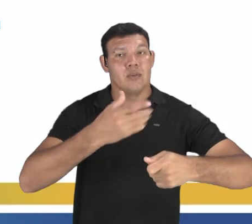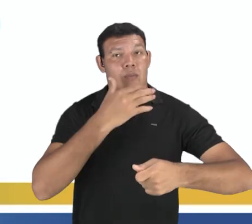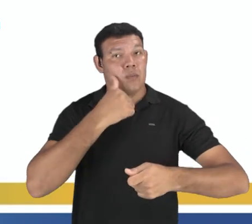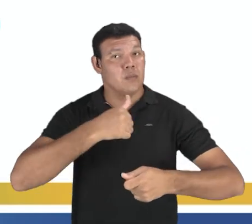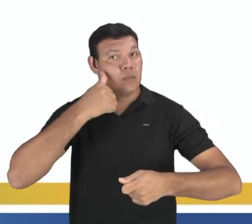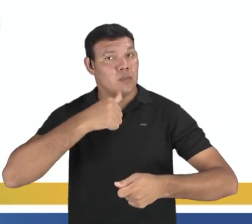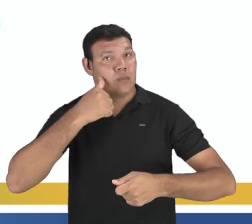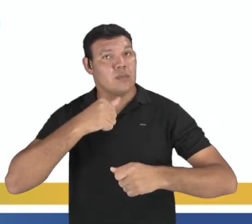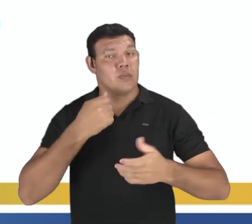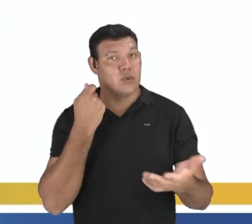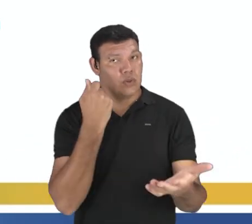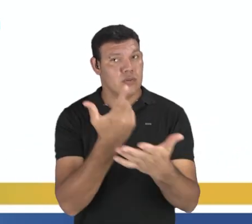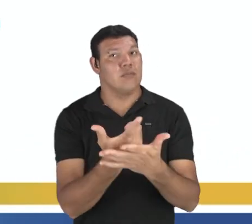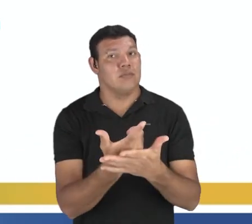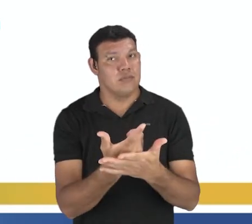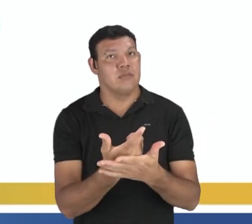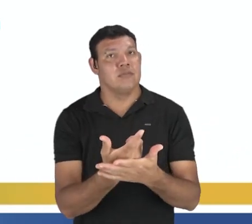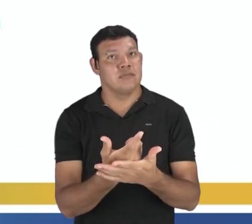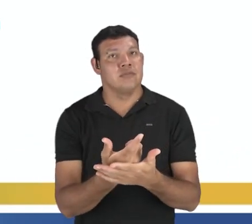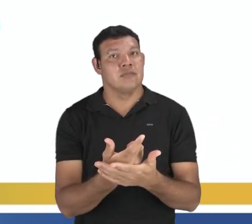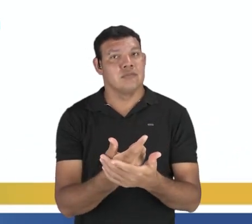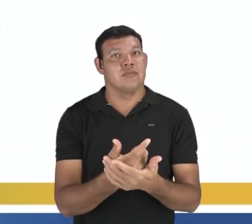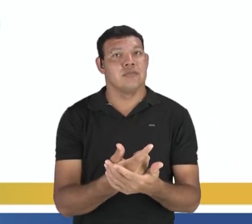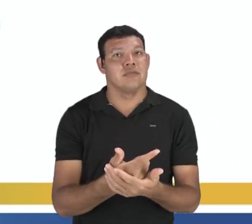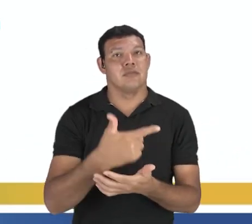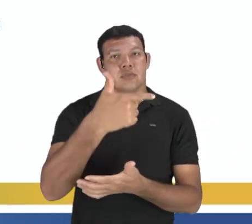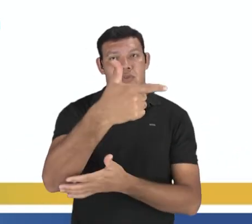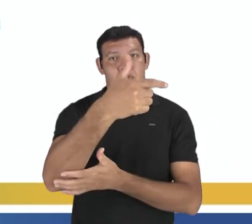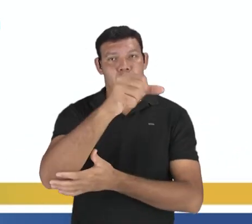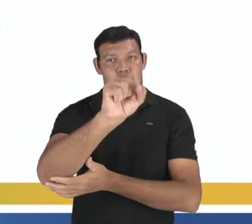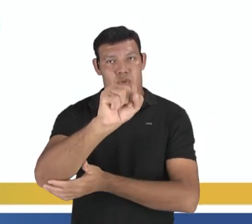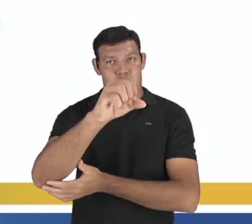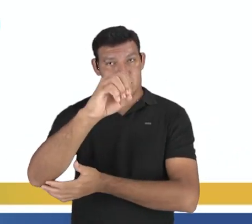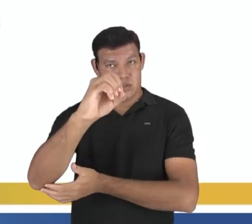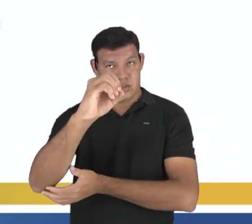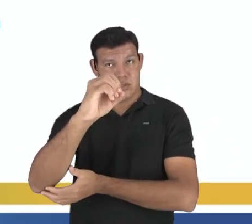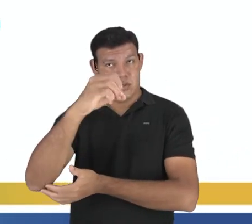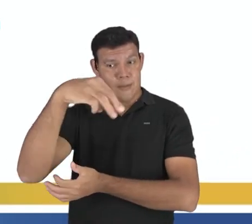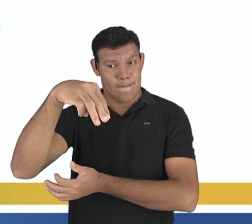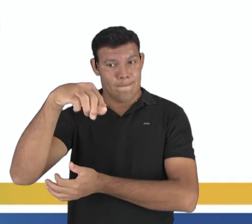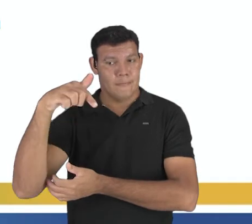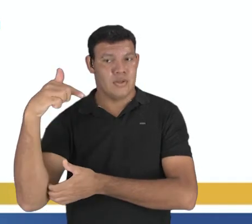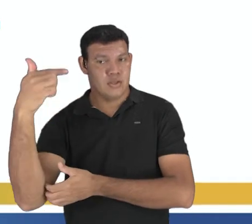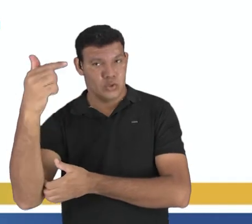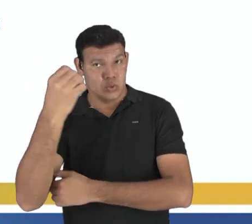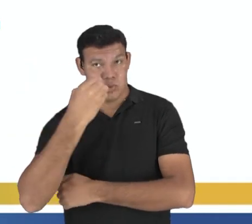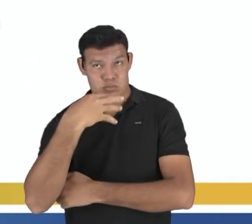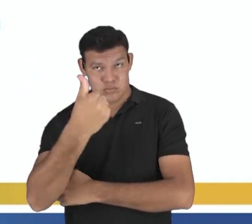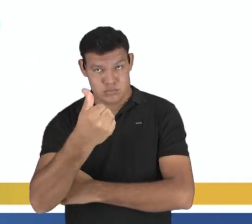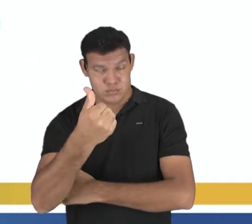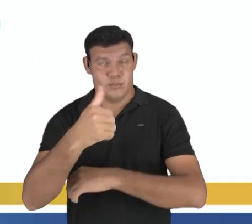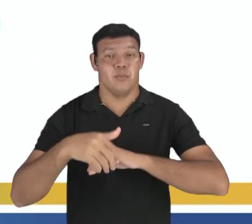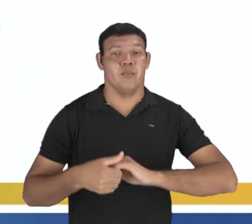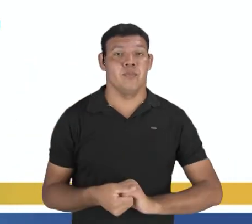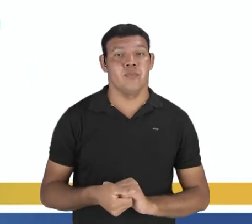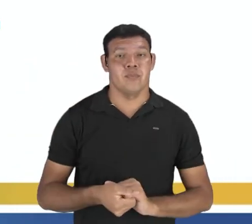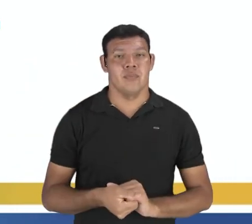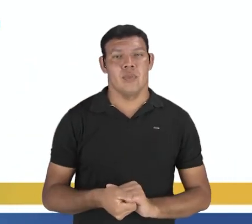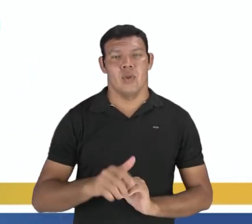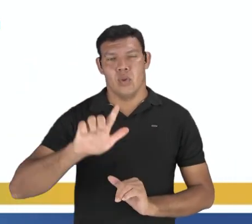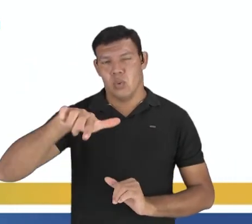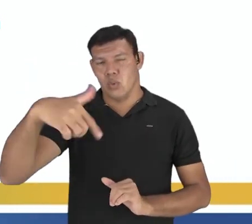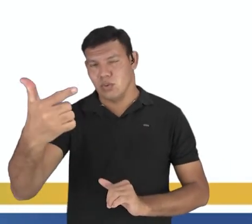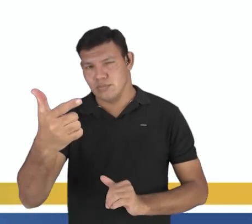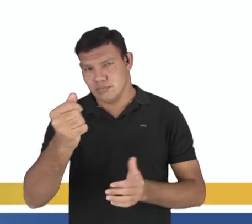Tatiane comprou exatamente 280 metros quadrados, tudo bem? Vamos a